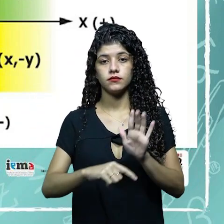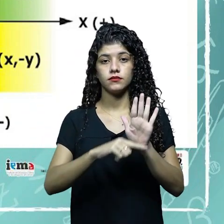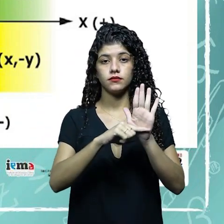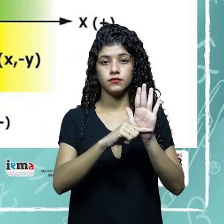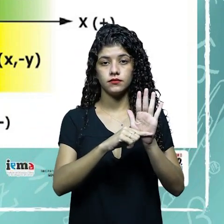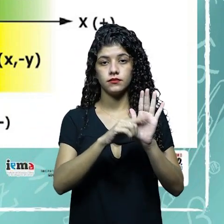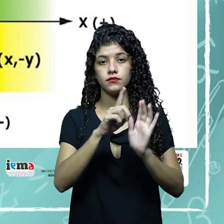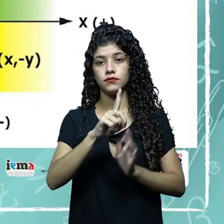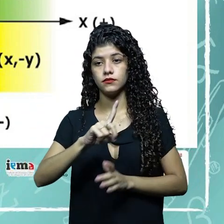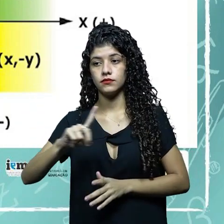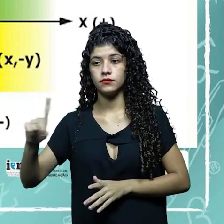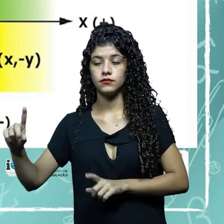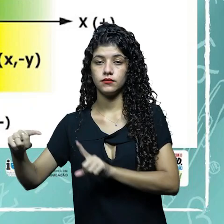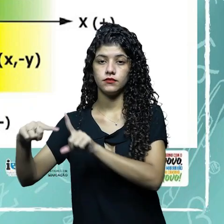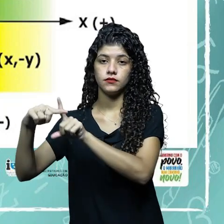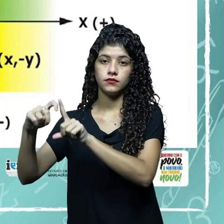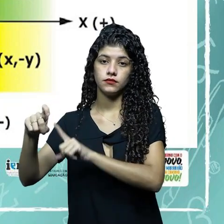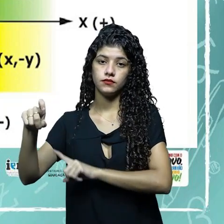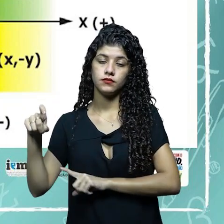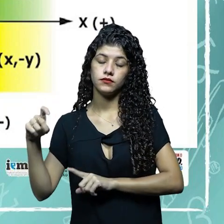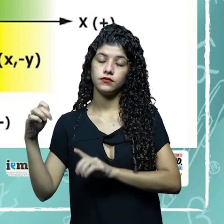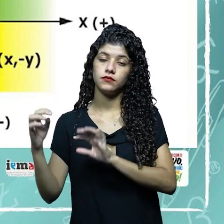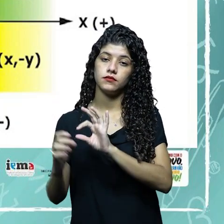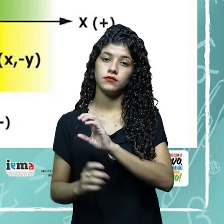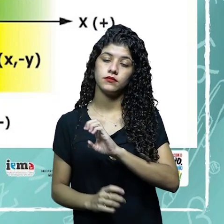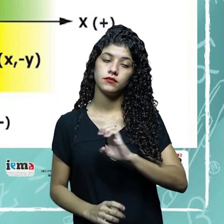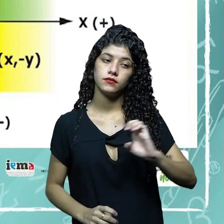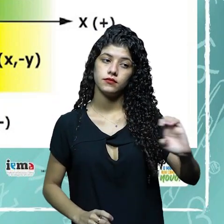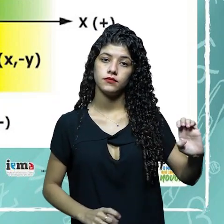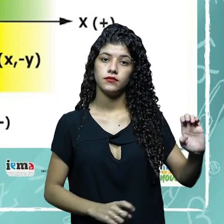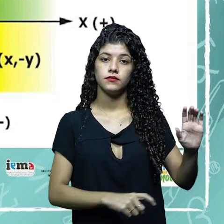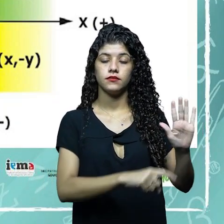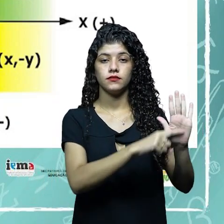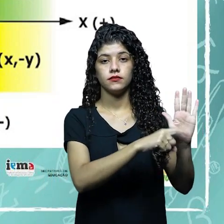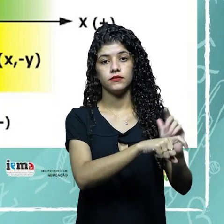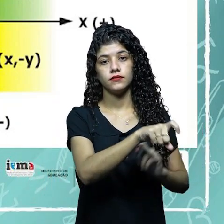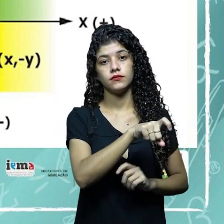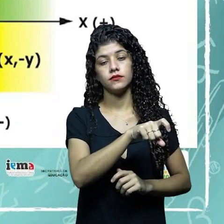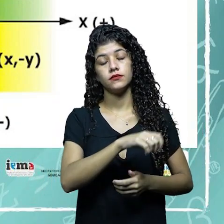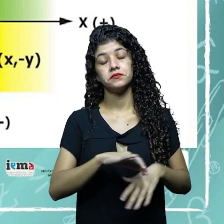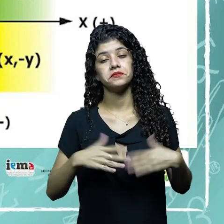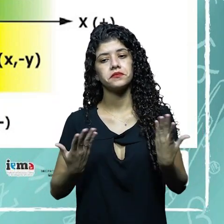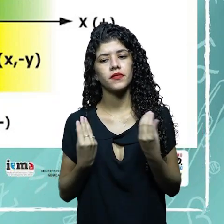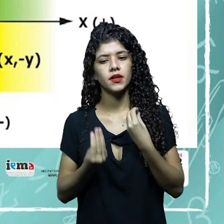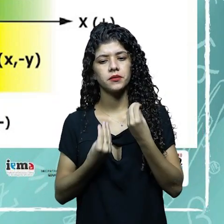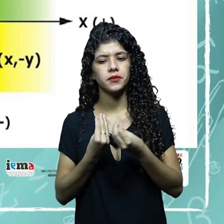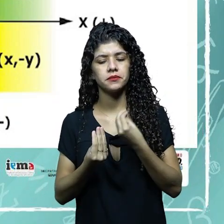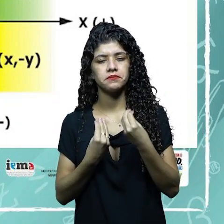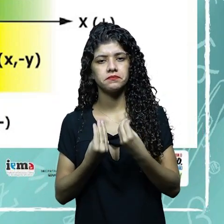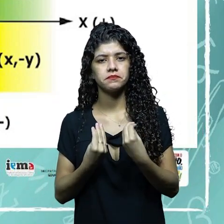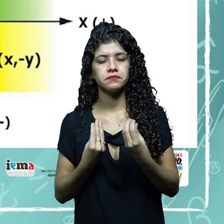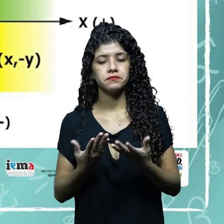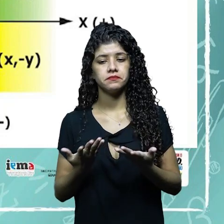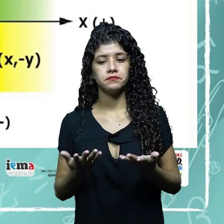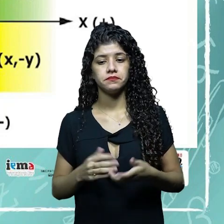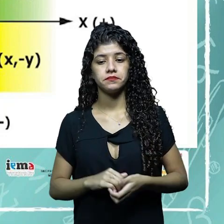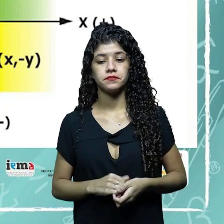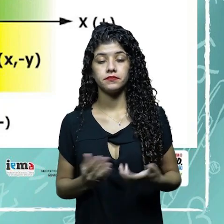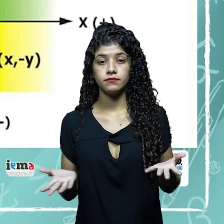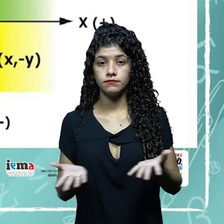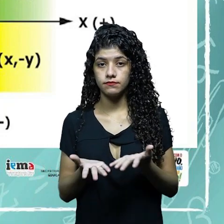direita, positivo x e para a esquerda, negativo x. Mas aí, para que serve tudo isso? Vamos ver aqui